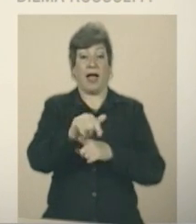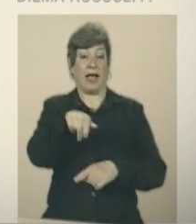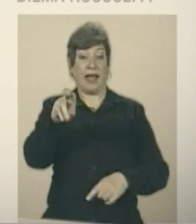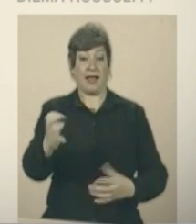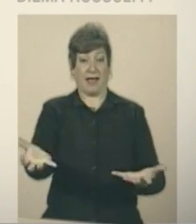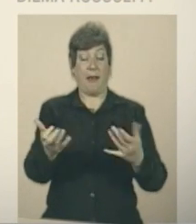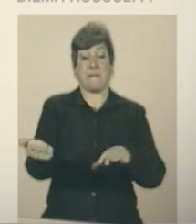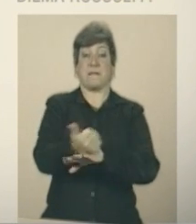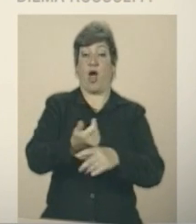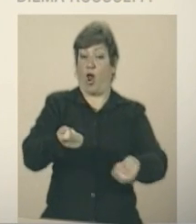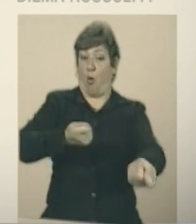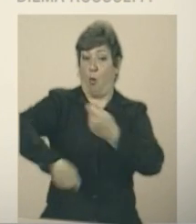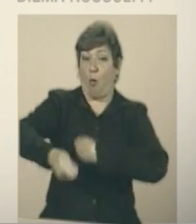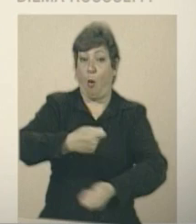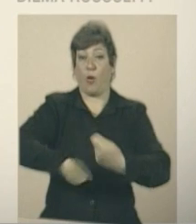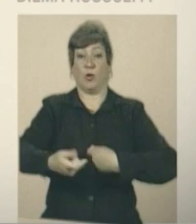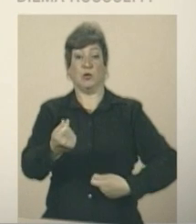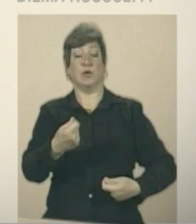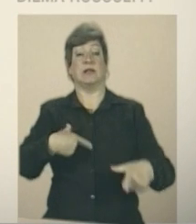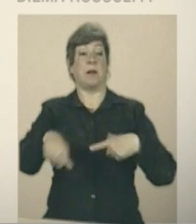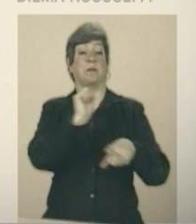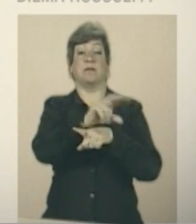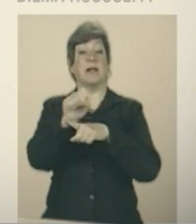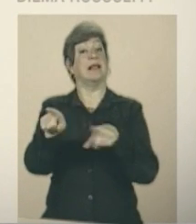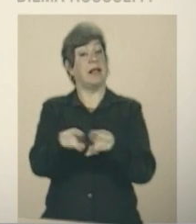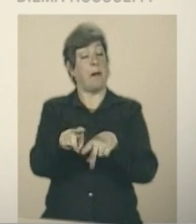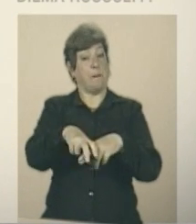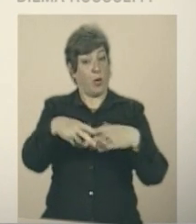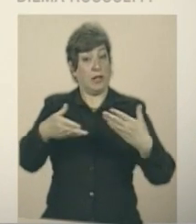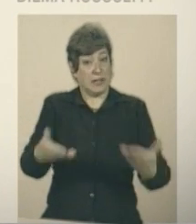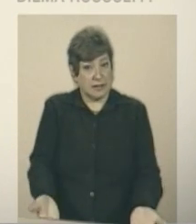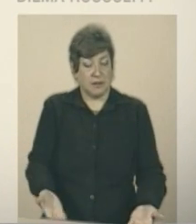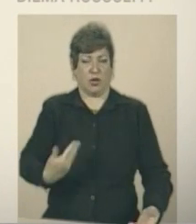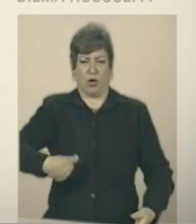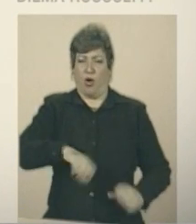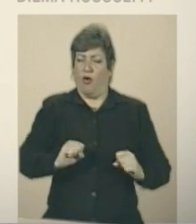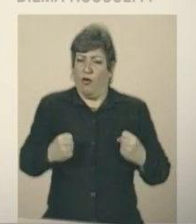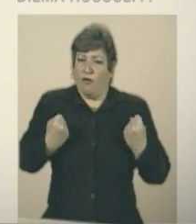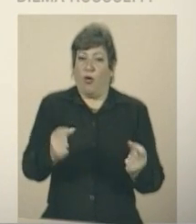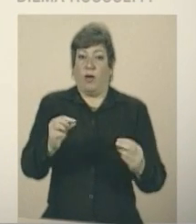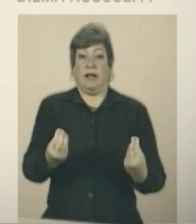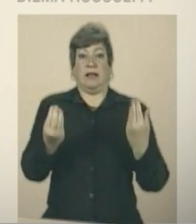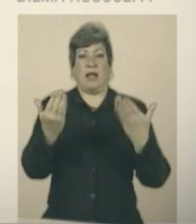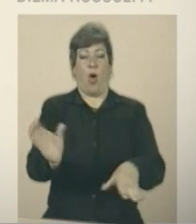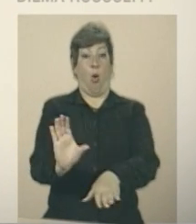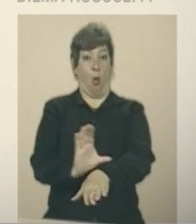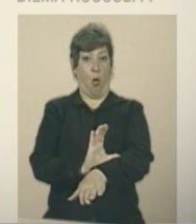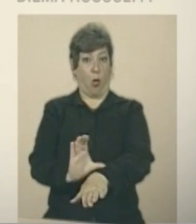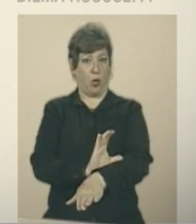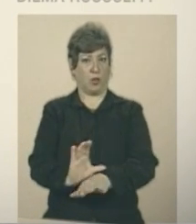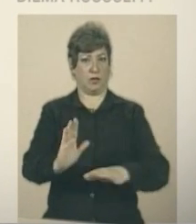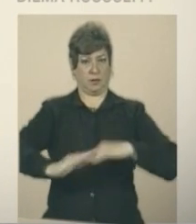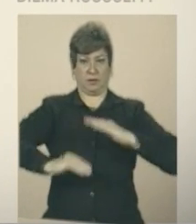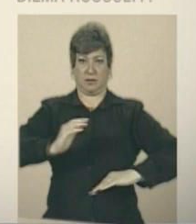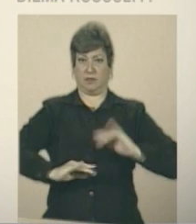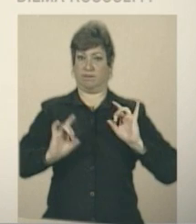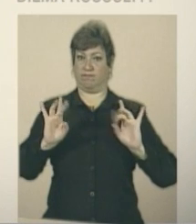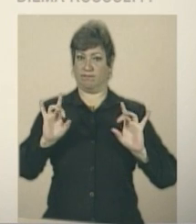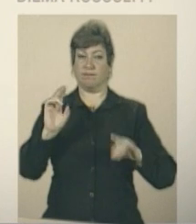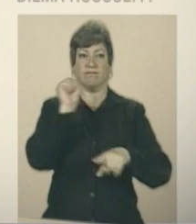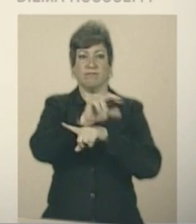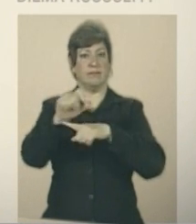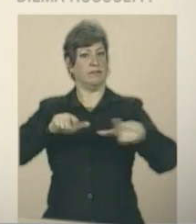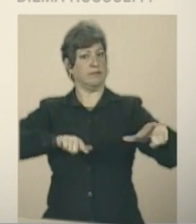melhorar seu negócio e para quem quer emprego por isso nosso esforço é oferecer cursos de qualificação e